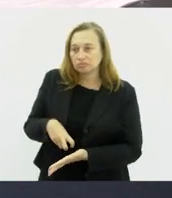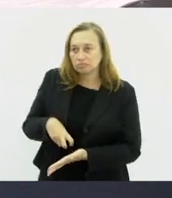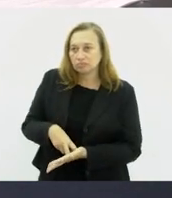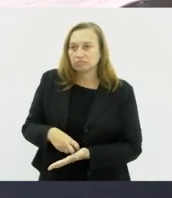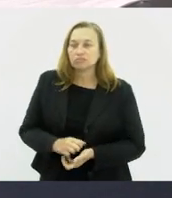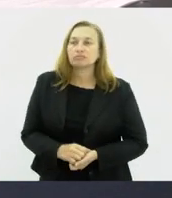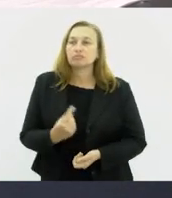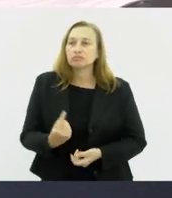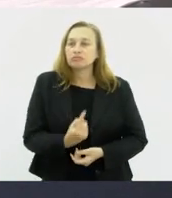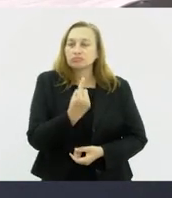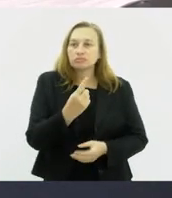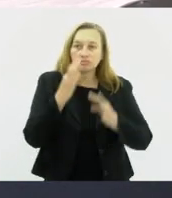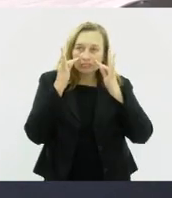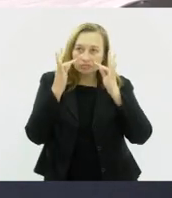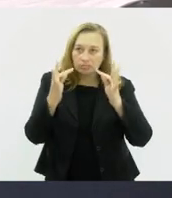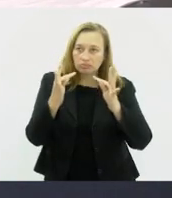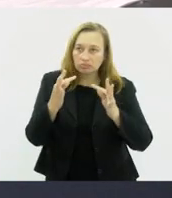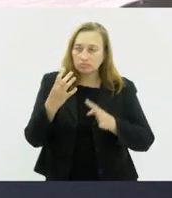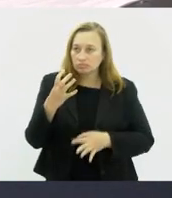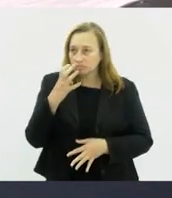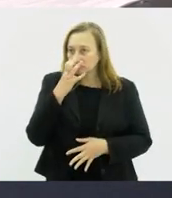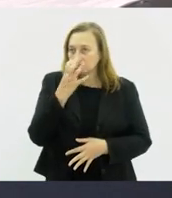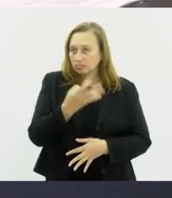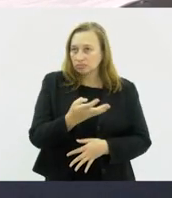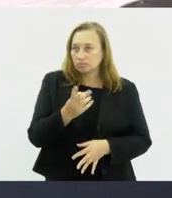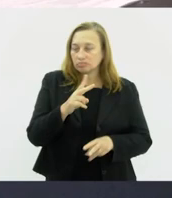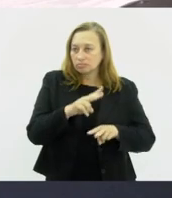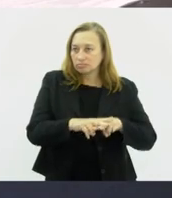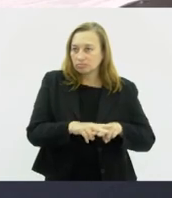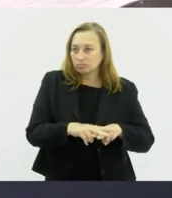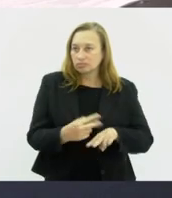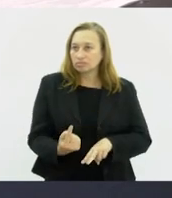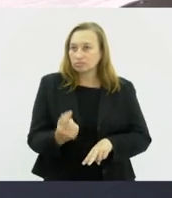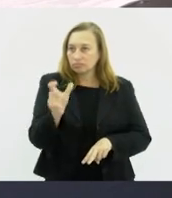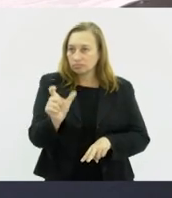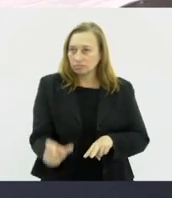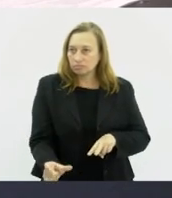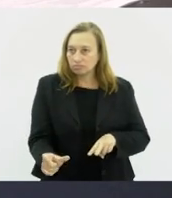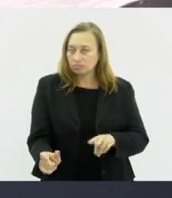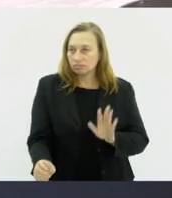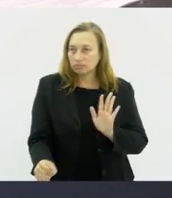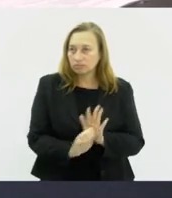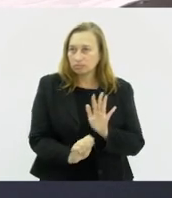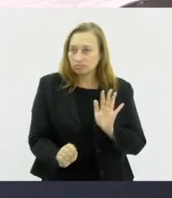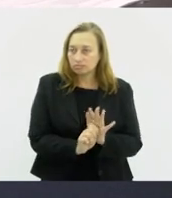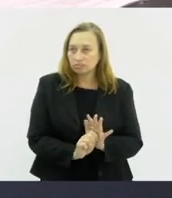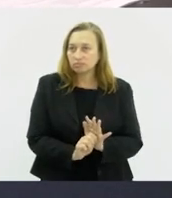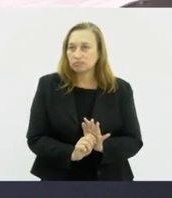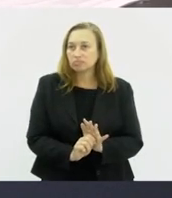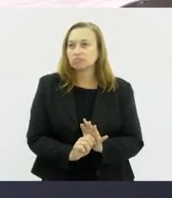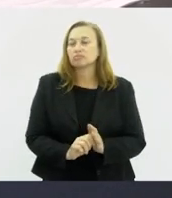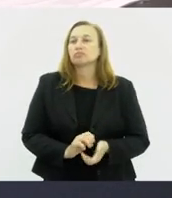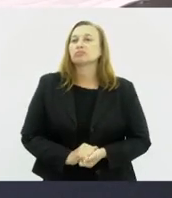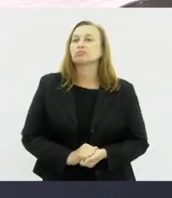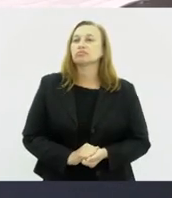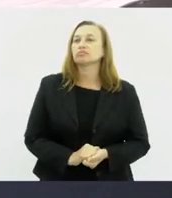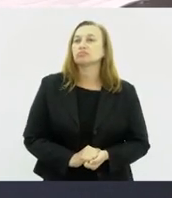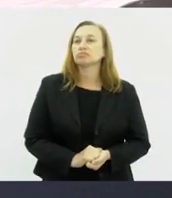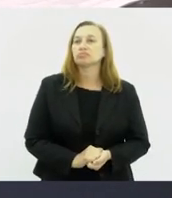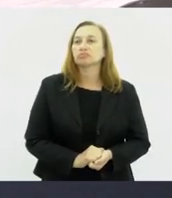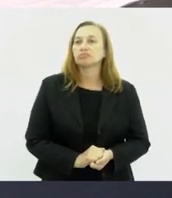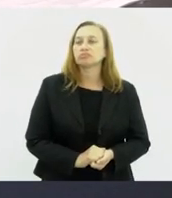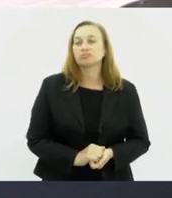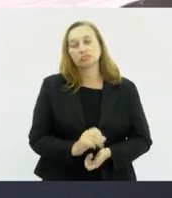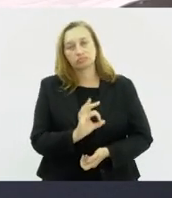o único testemunha de acusação que levou a prisão de um usuário como sendo traficante veio